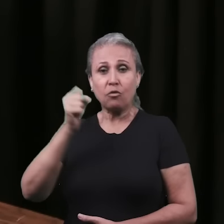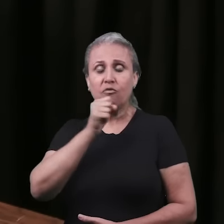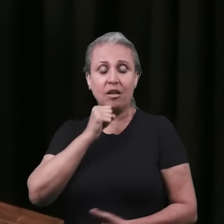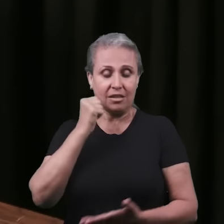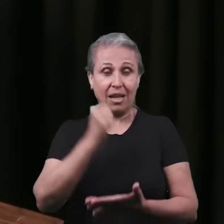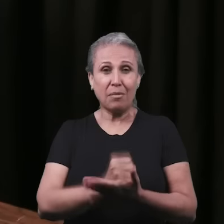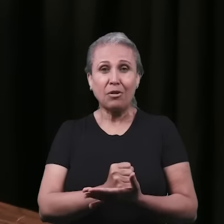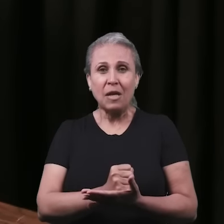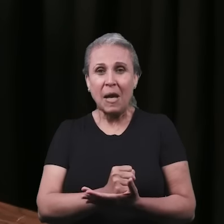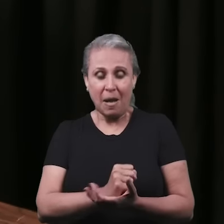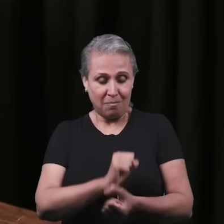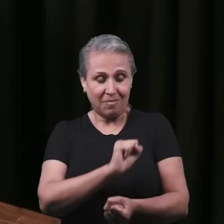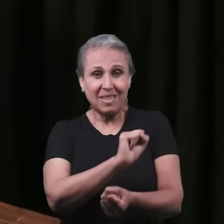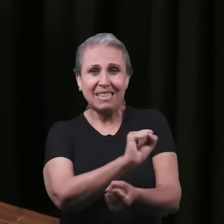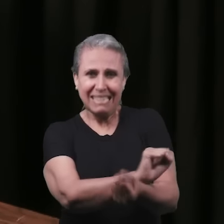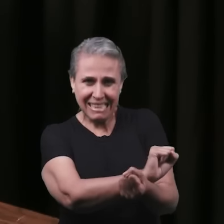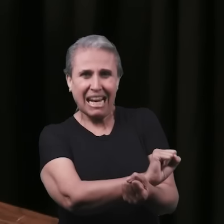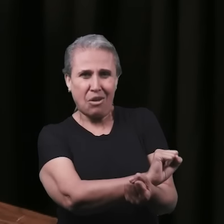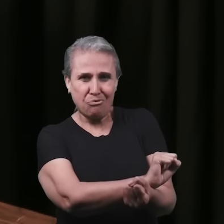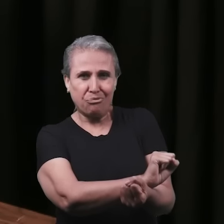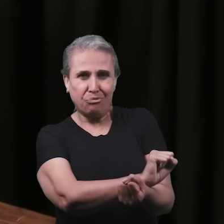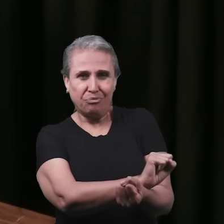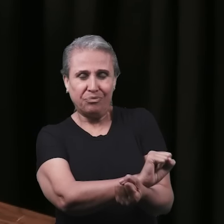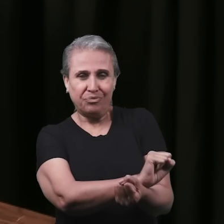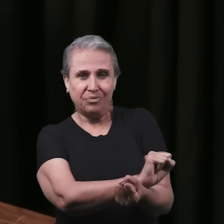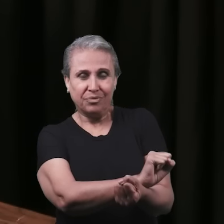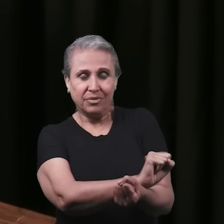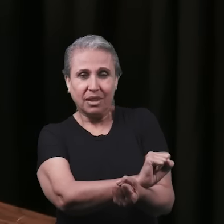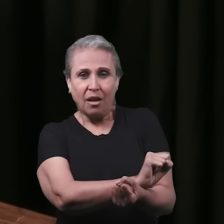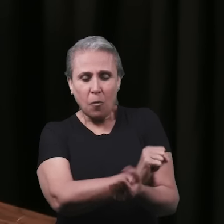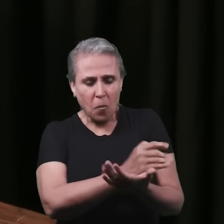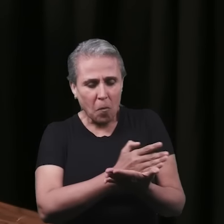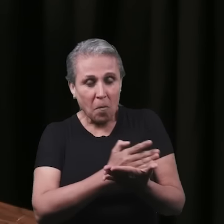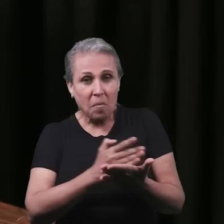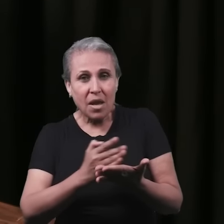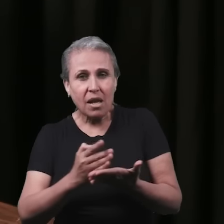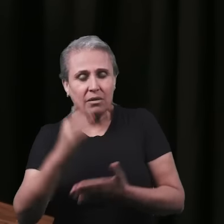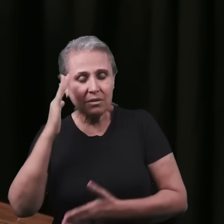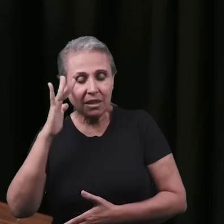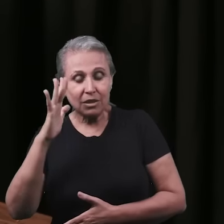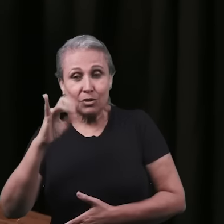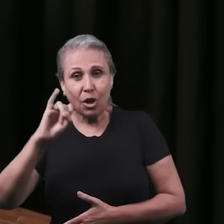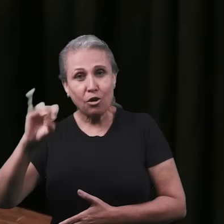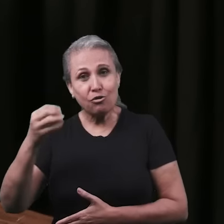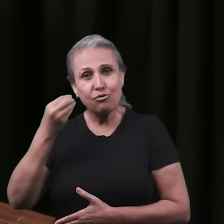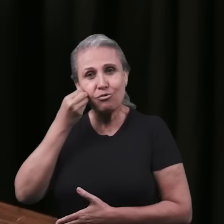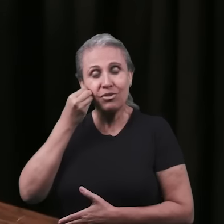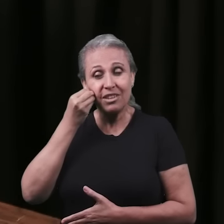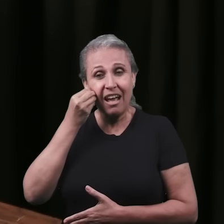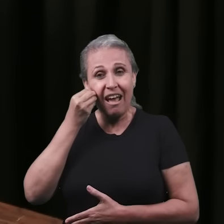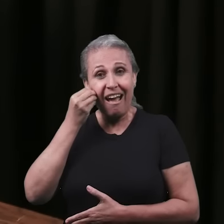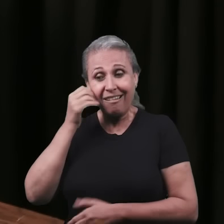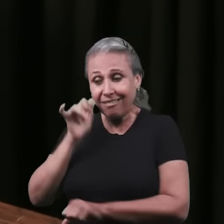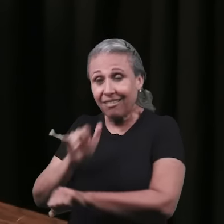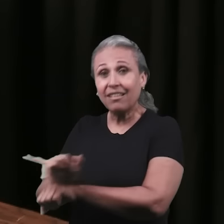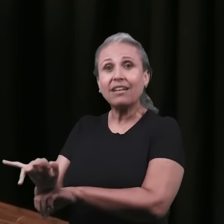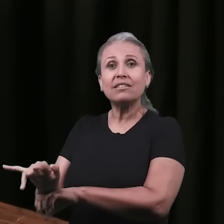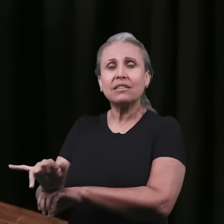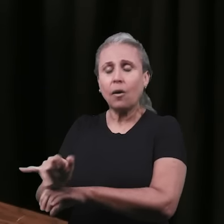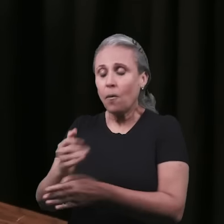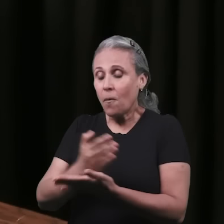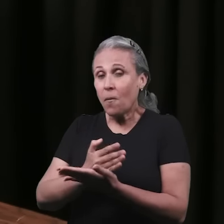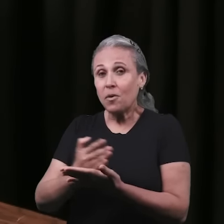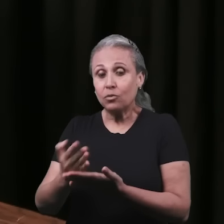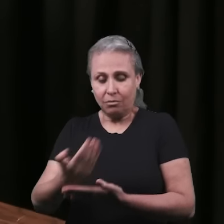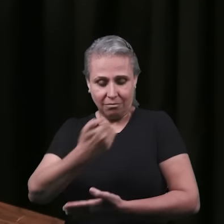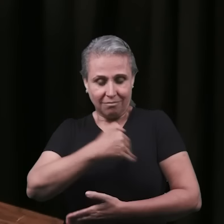Né? E quando pegamos todo o contexto desde o início da história de Judas, né, nós vamos ver que aquela traição ela começou